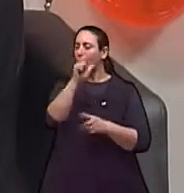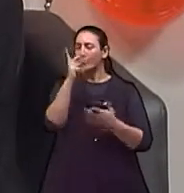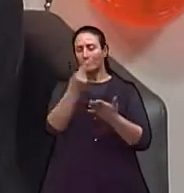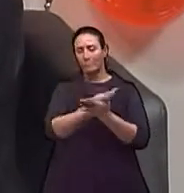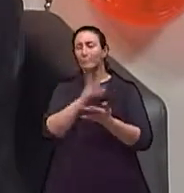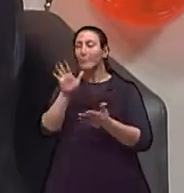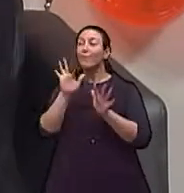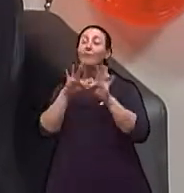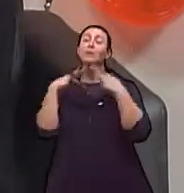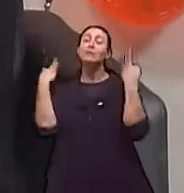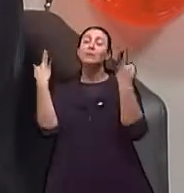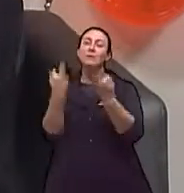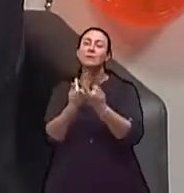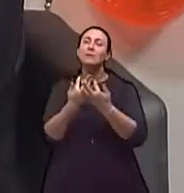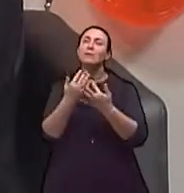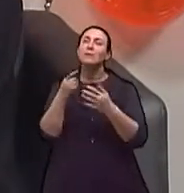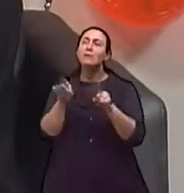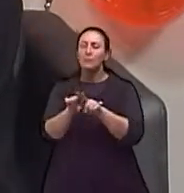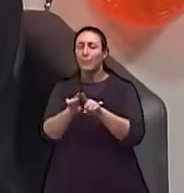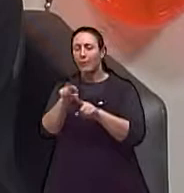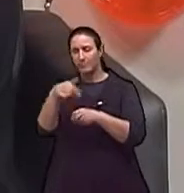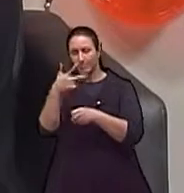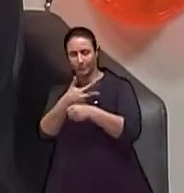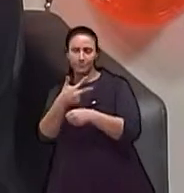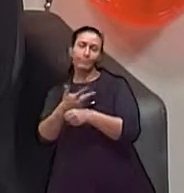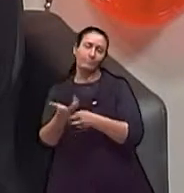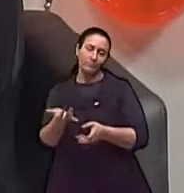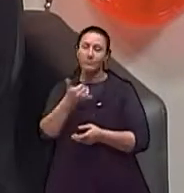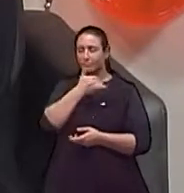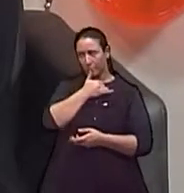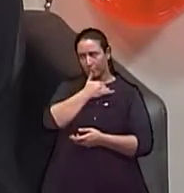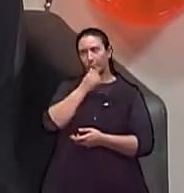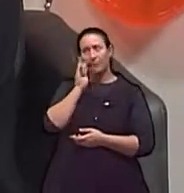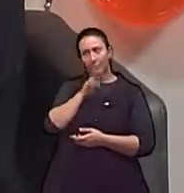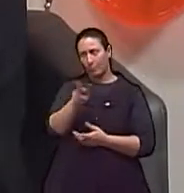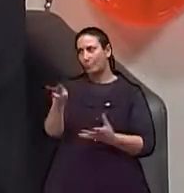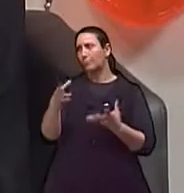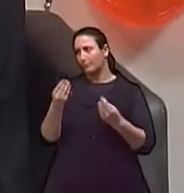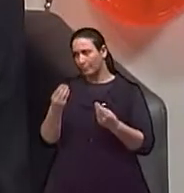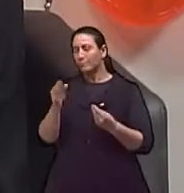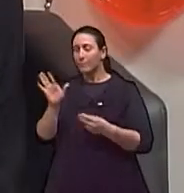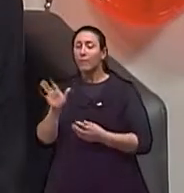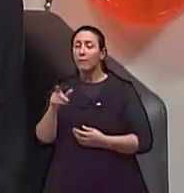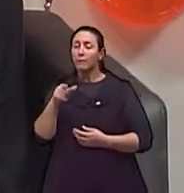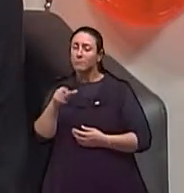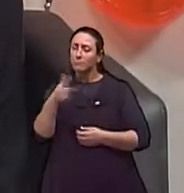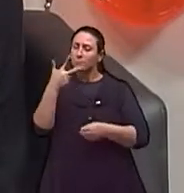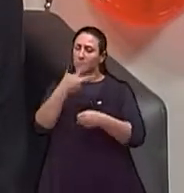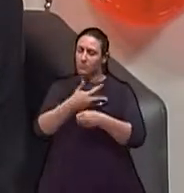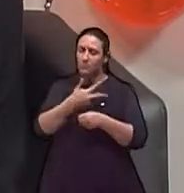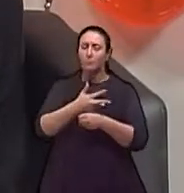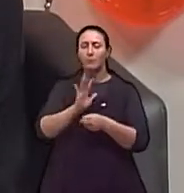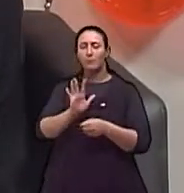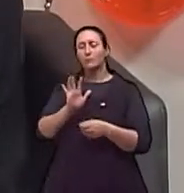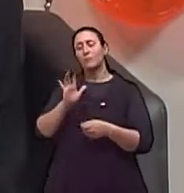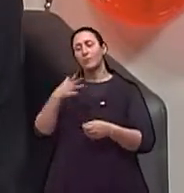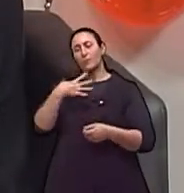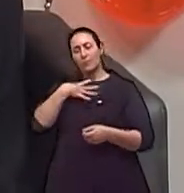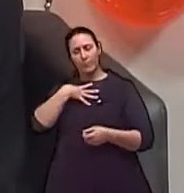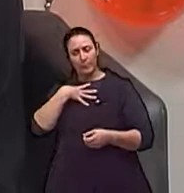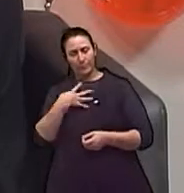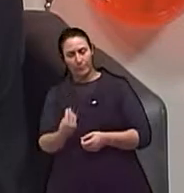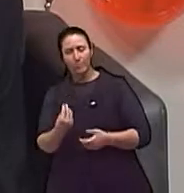que são os familiares que o idoso ainda infelizmente a gente vê muito o idoso ainda é estatu e os filhos